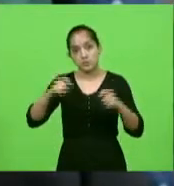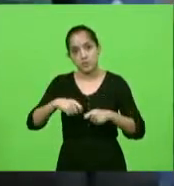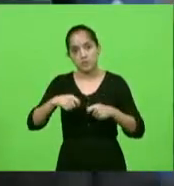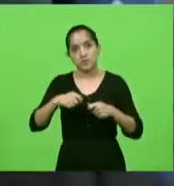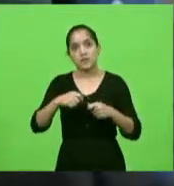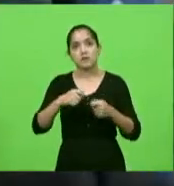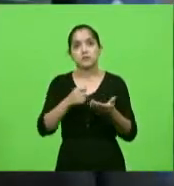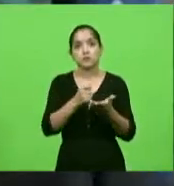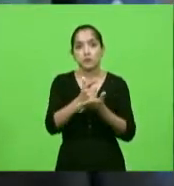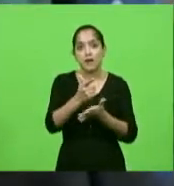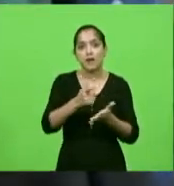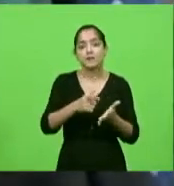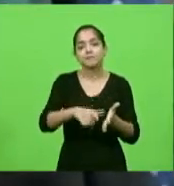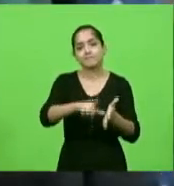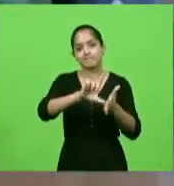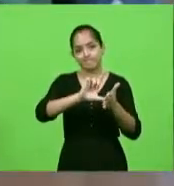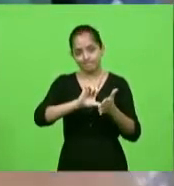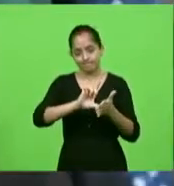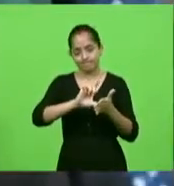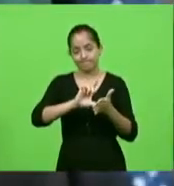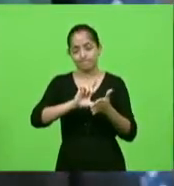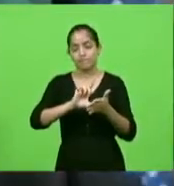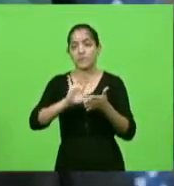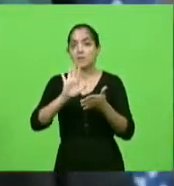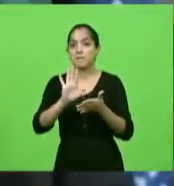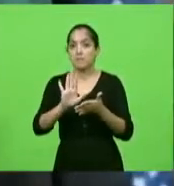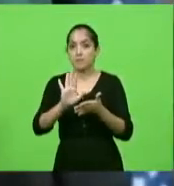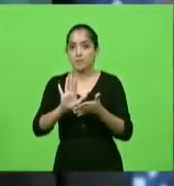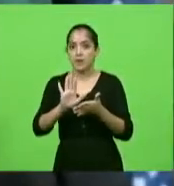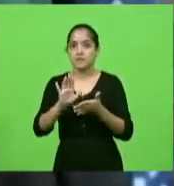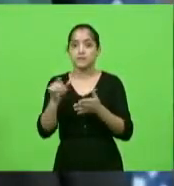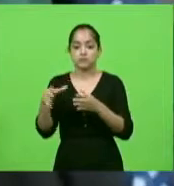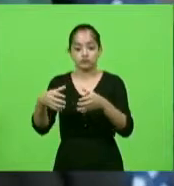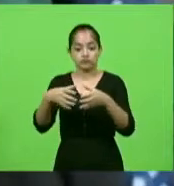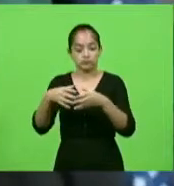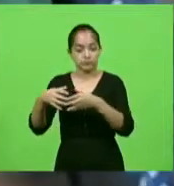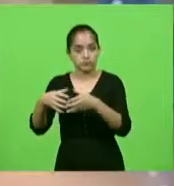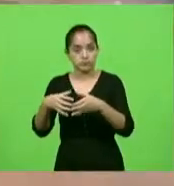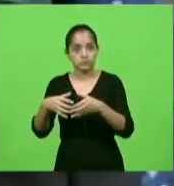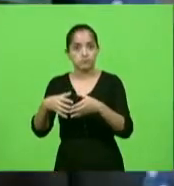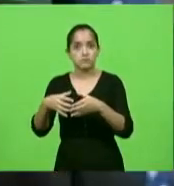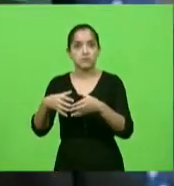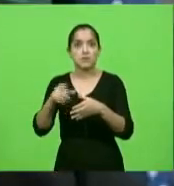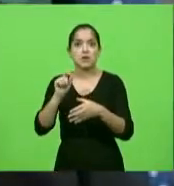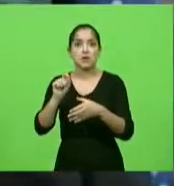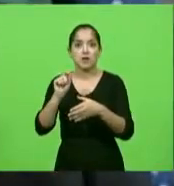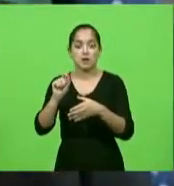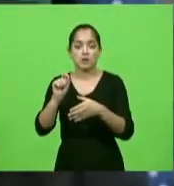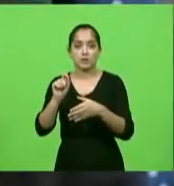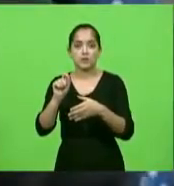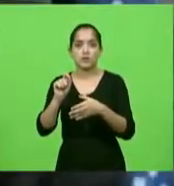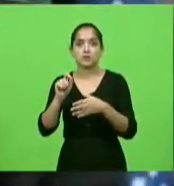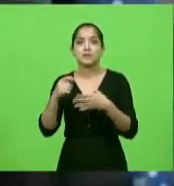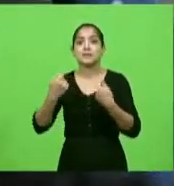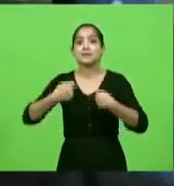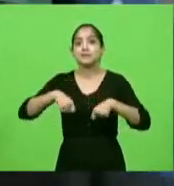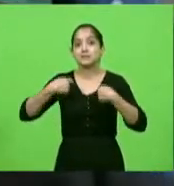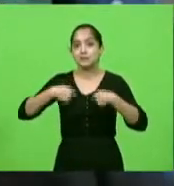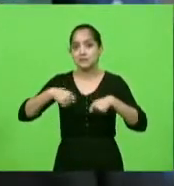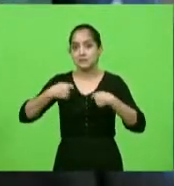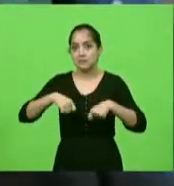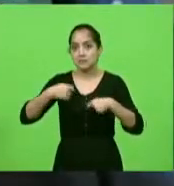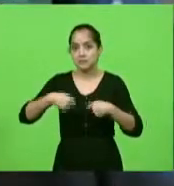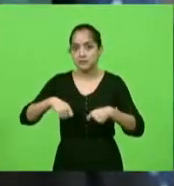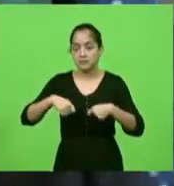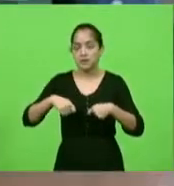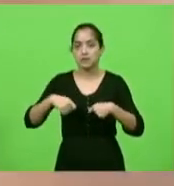aquisição com pagamento antecipado. A ressalva daquele colegiado, insista-se, residia na necessidade de se